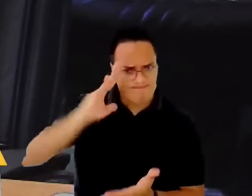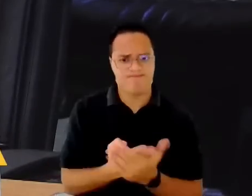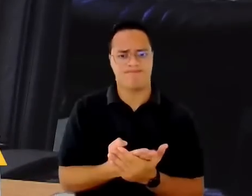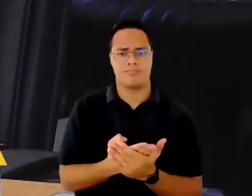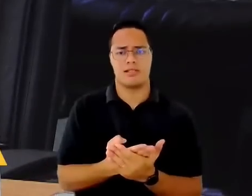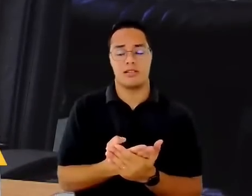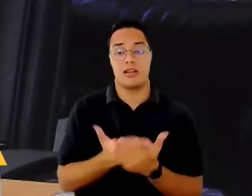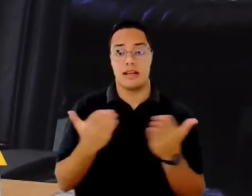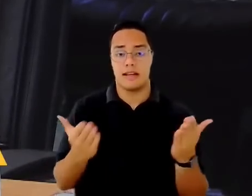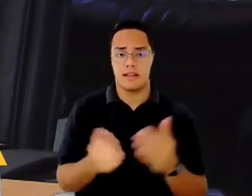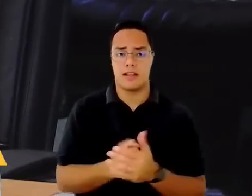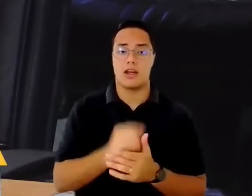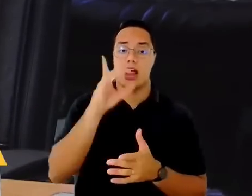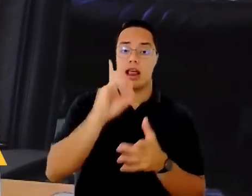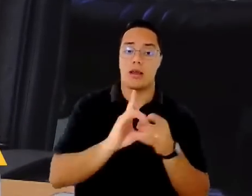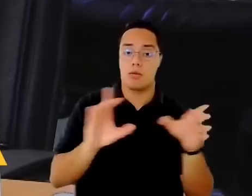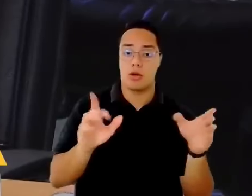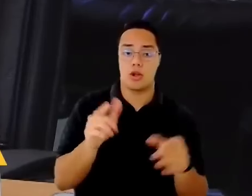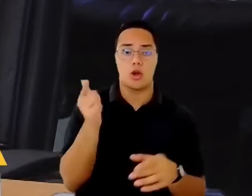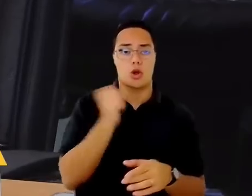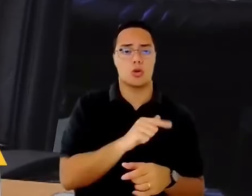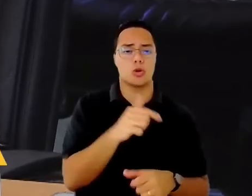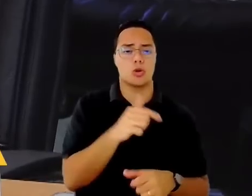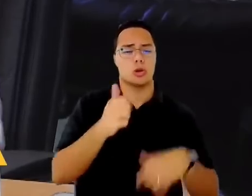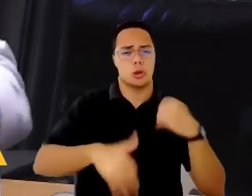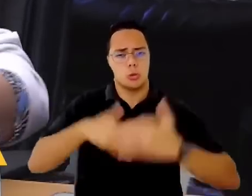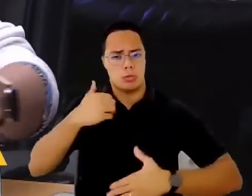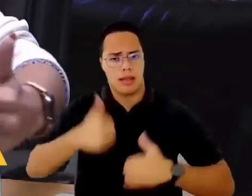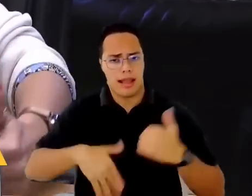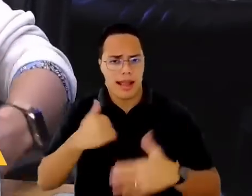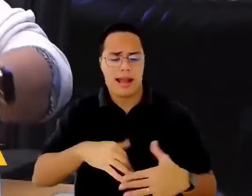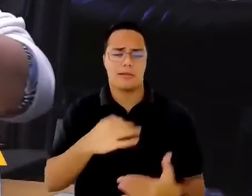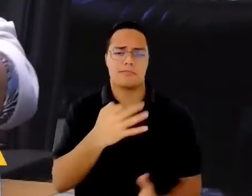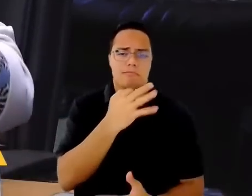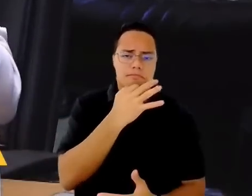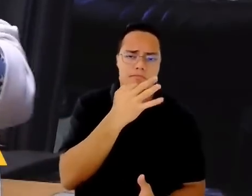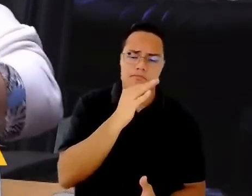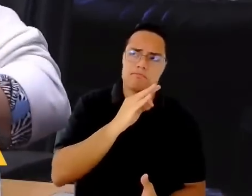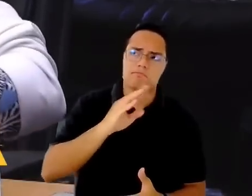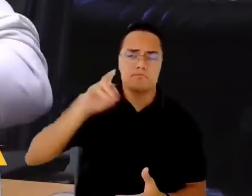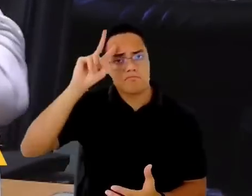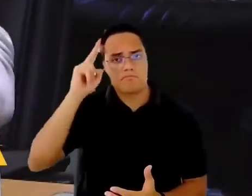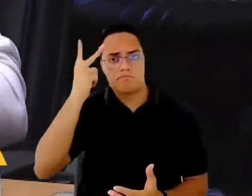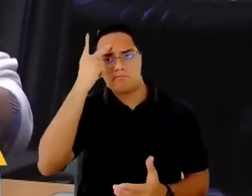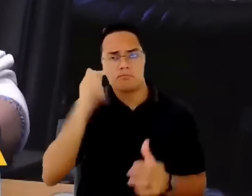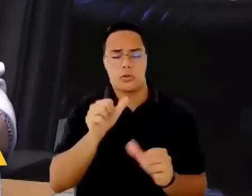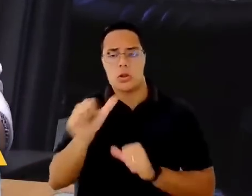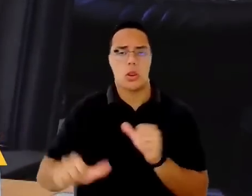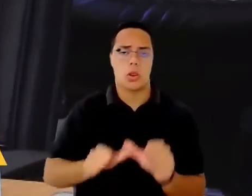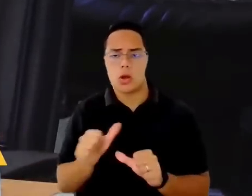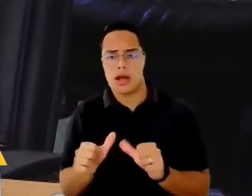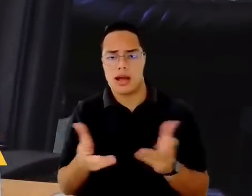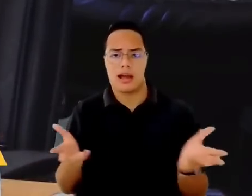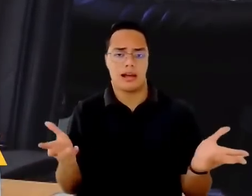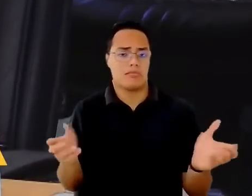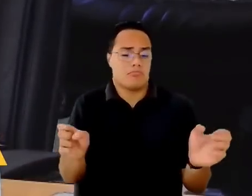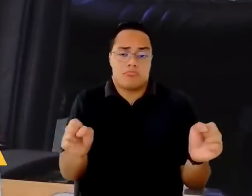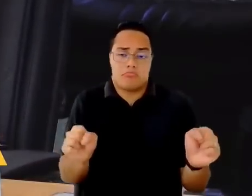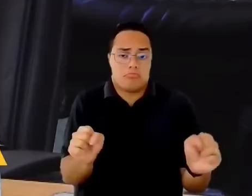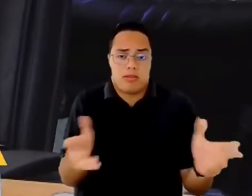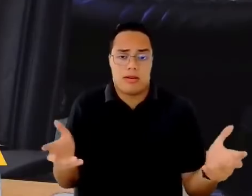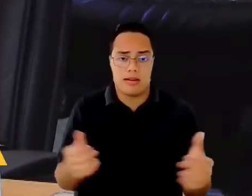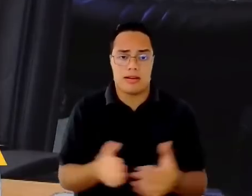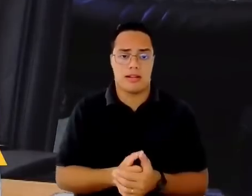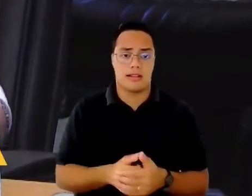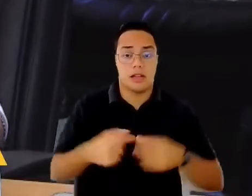falar você puder mudar de opinião poder mudar de aspecto